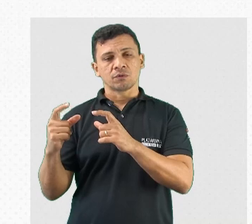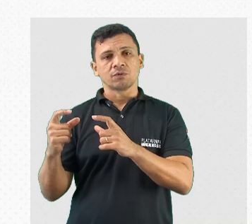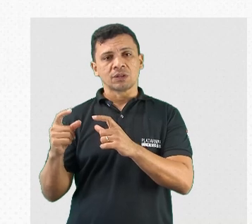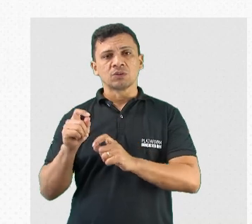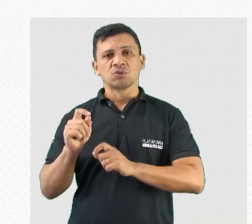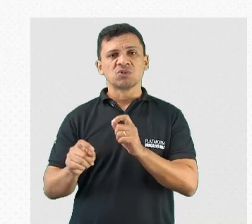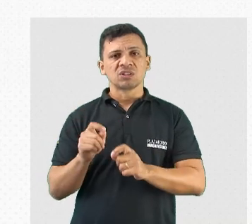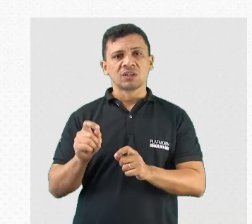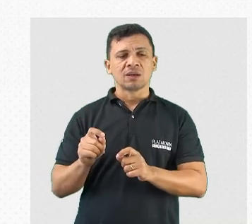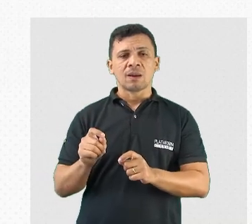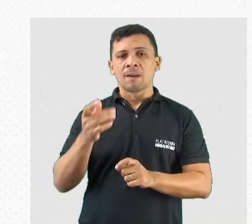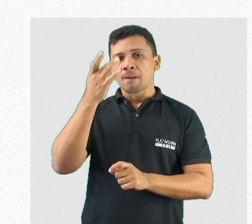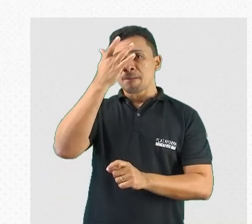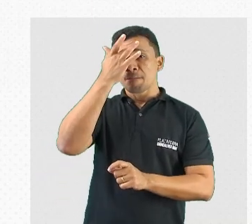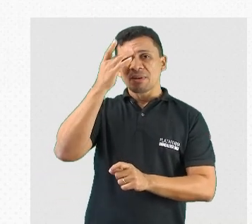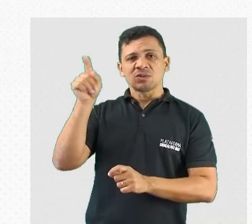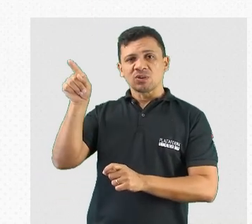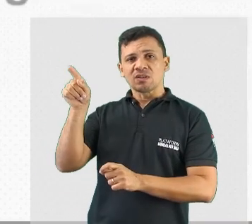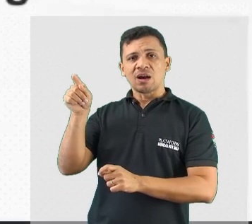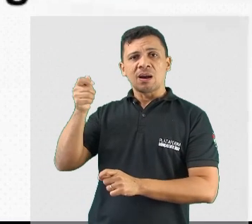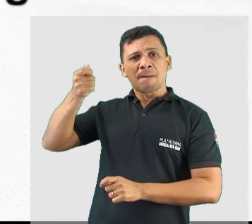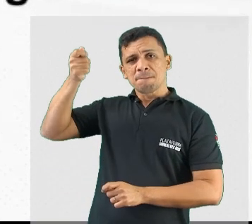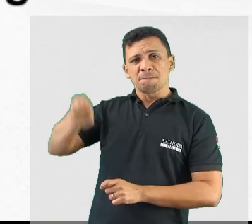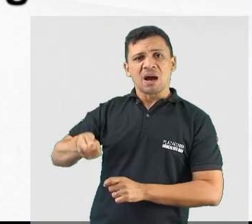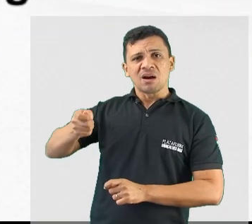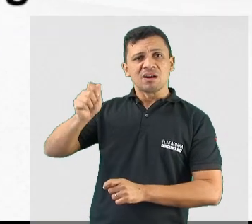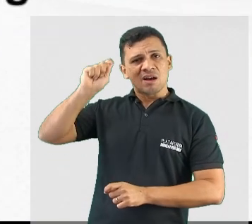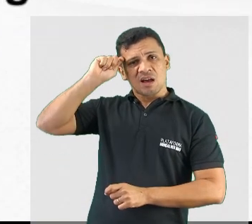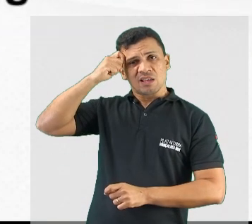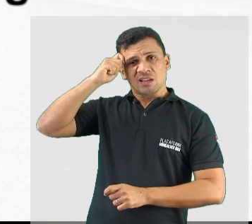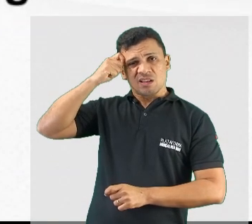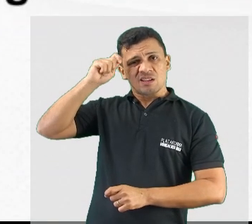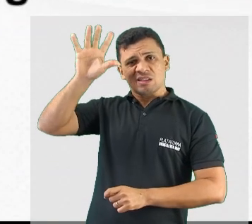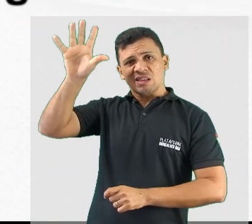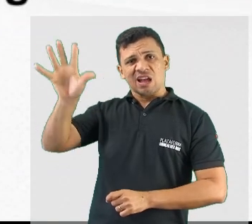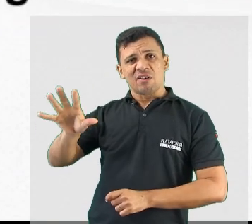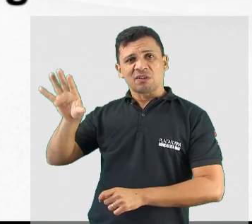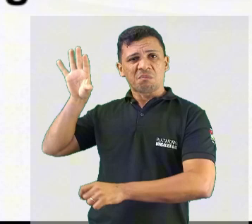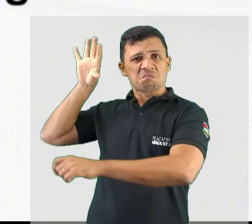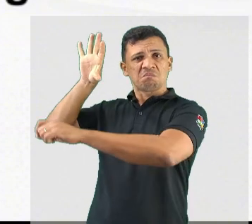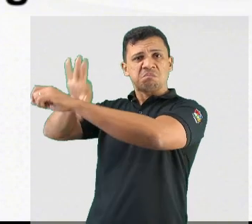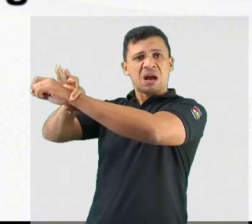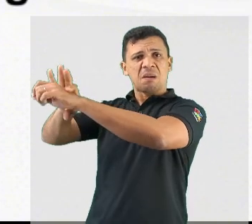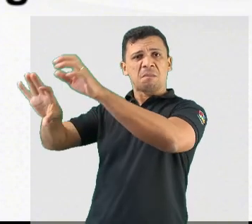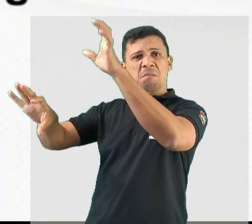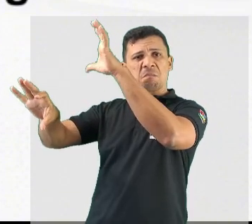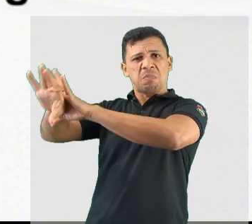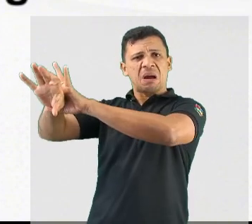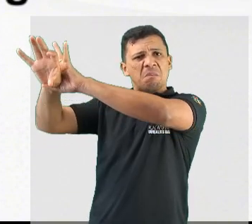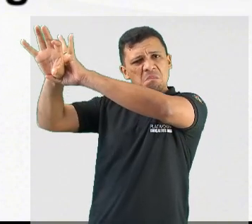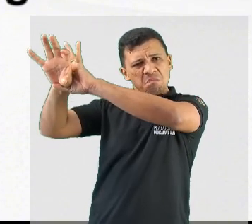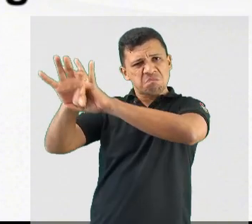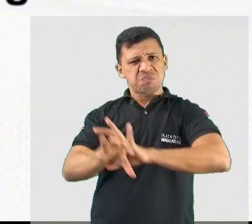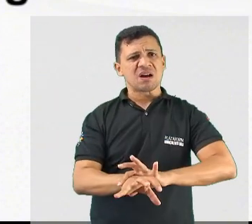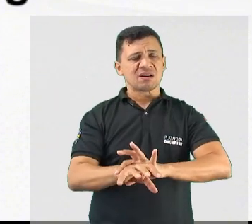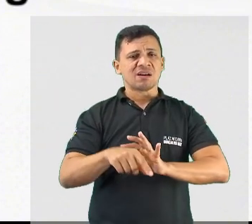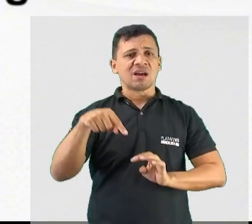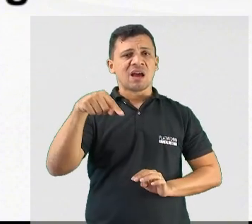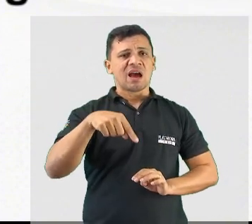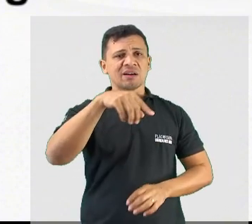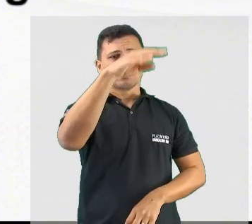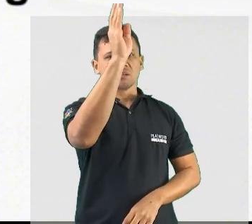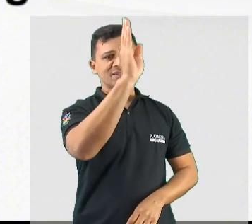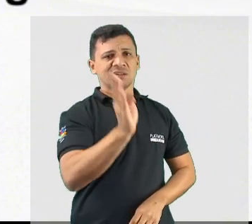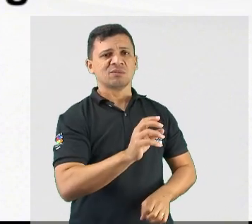tráfico de pessoas trazido da África, trazido não, raptadas, né, e tornaram-se escravizadas aqui no Brasil. Isso